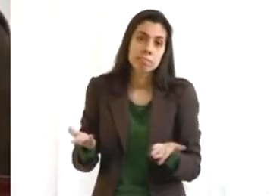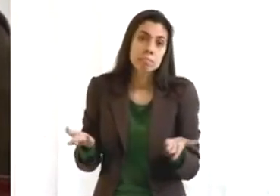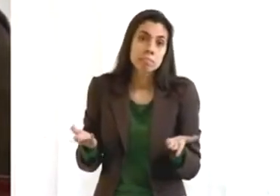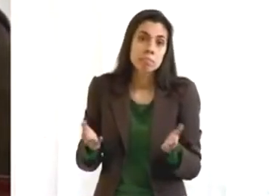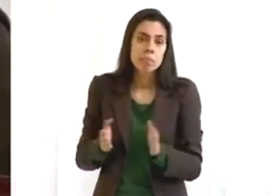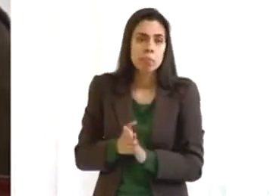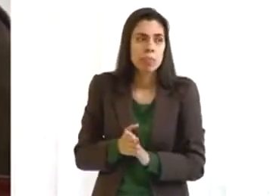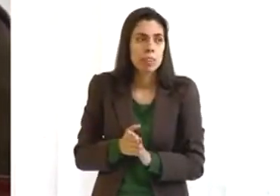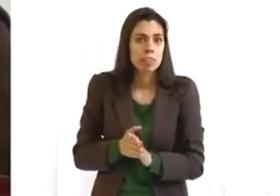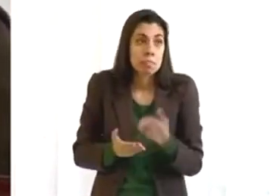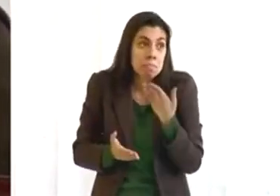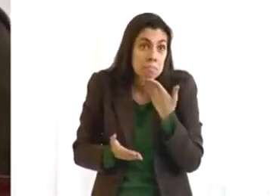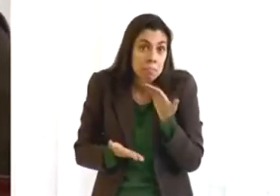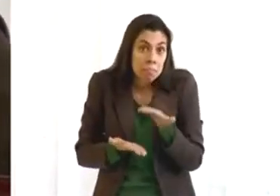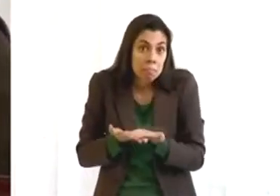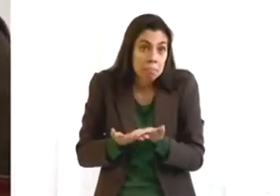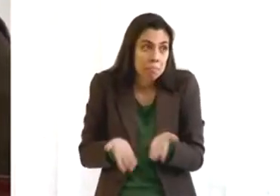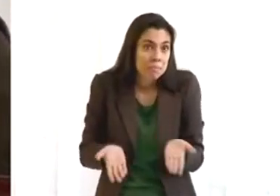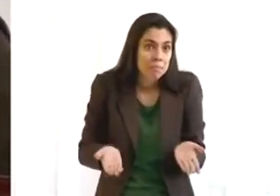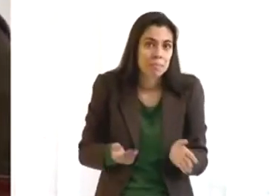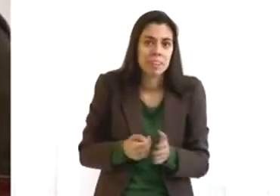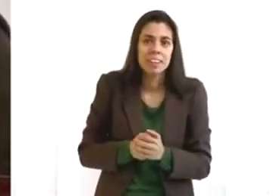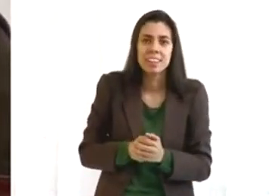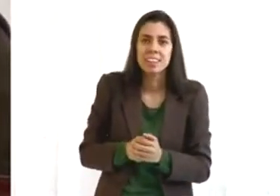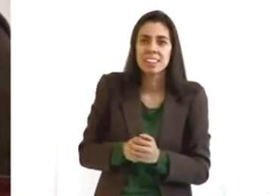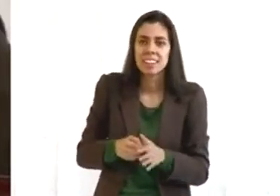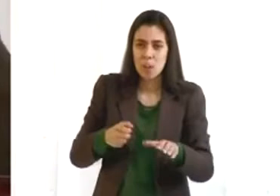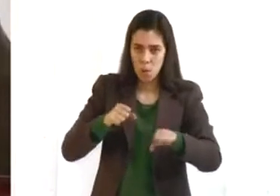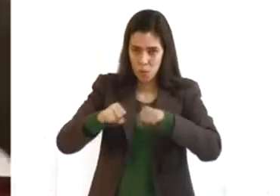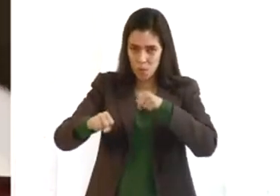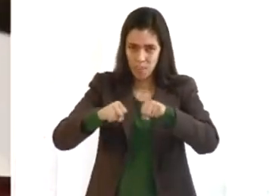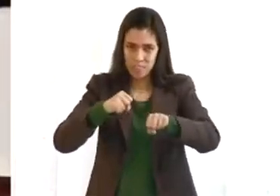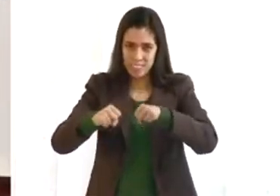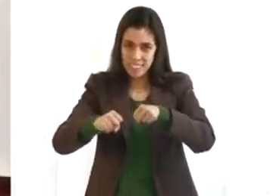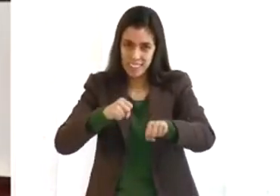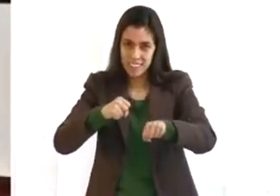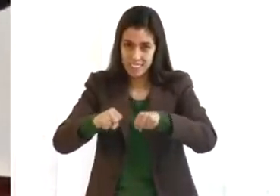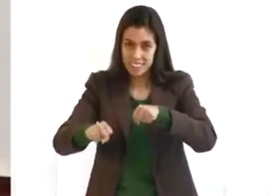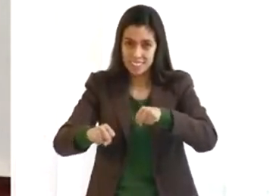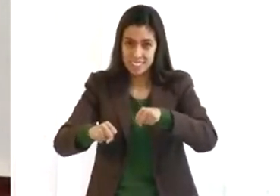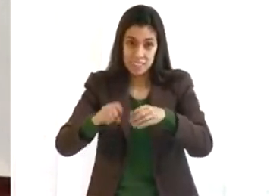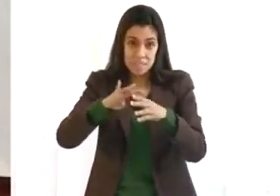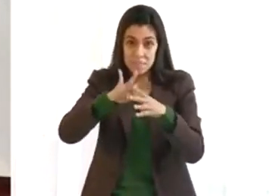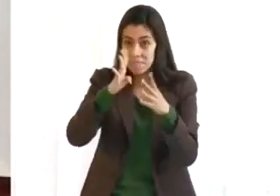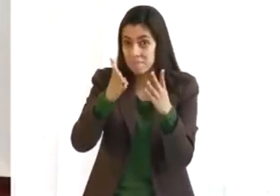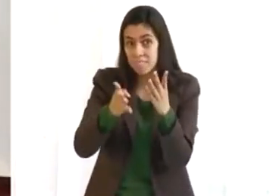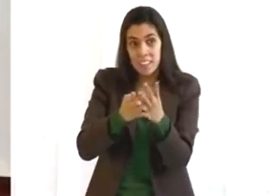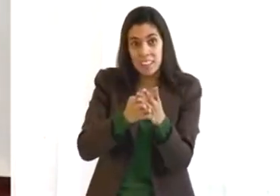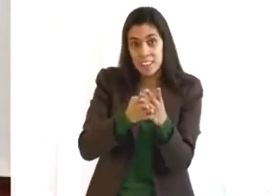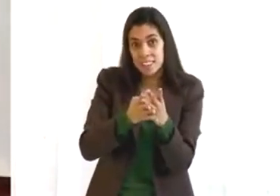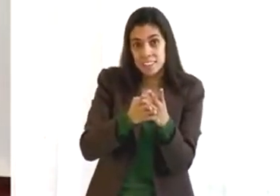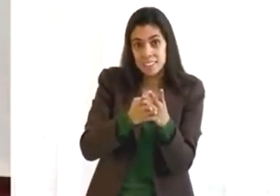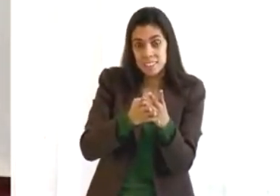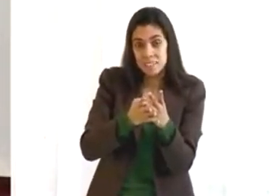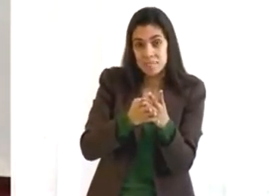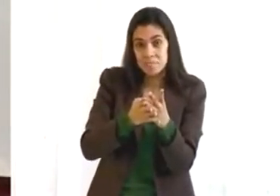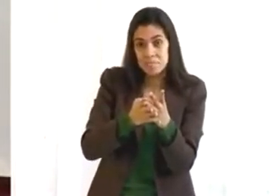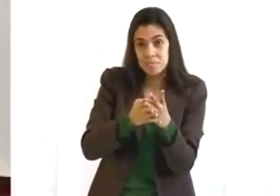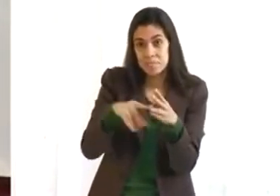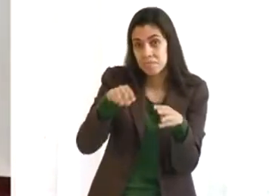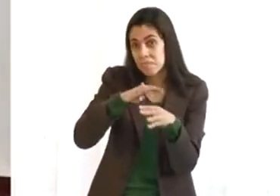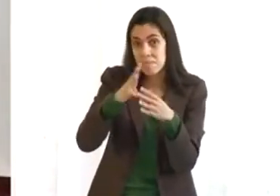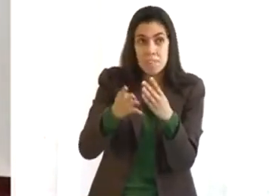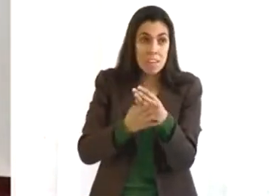Santo. Sinais e prodígios aconteciam aqui. E geralmente a ordem é invertida, porque normalmente acontece o